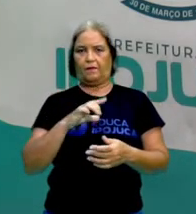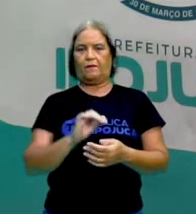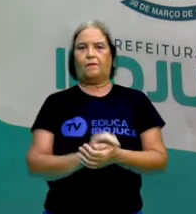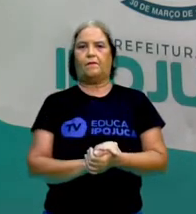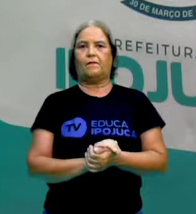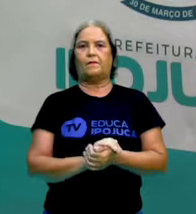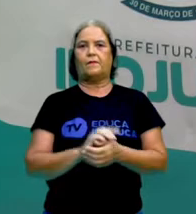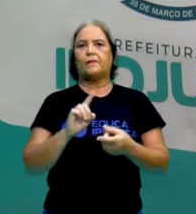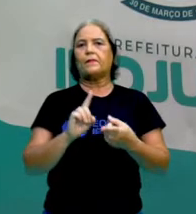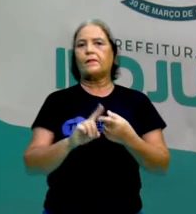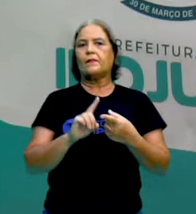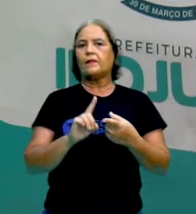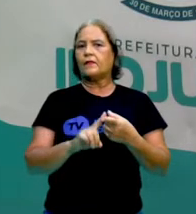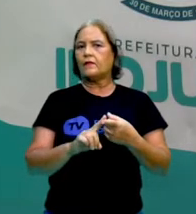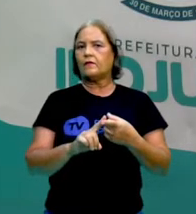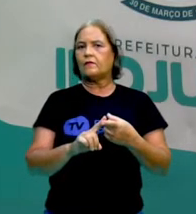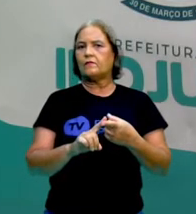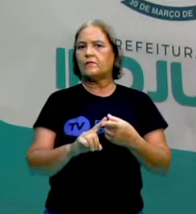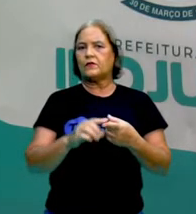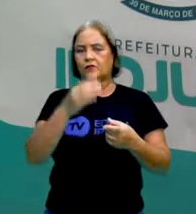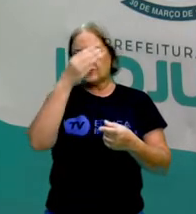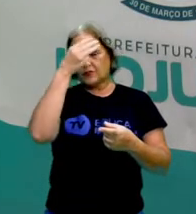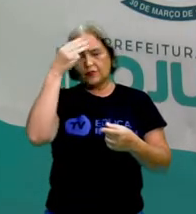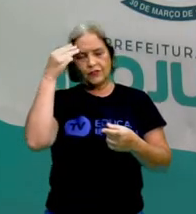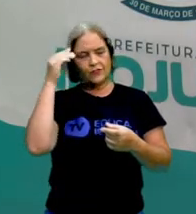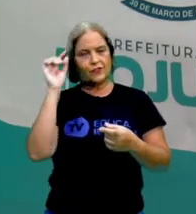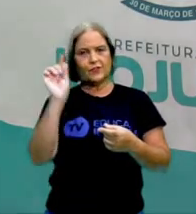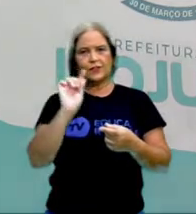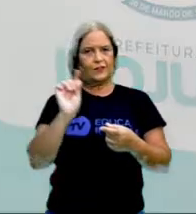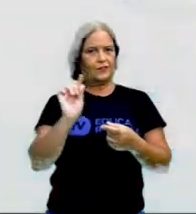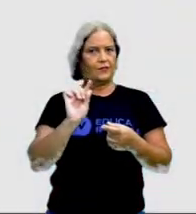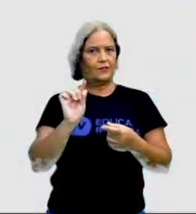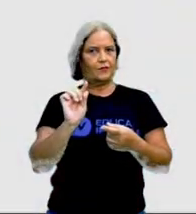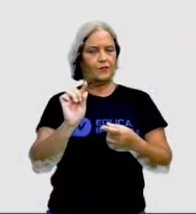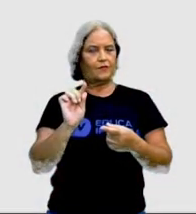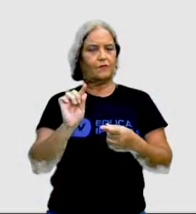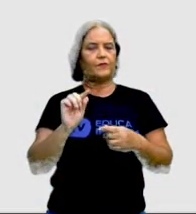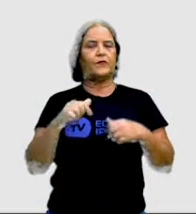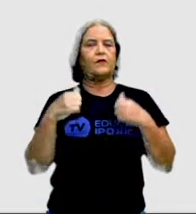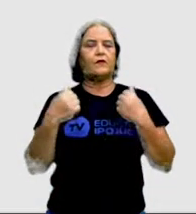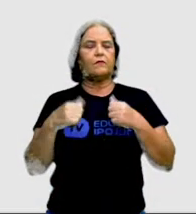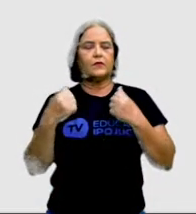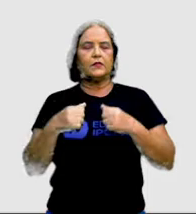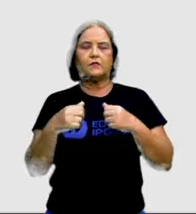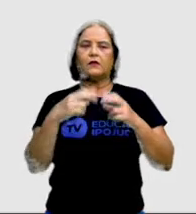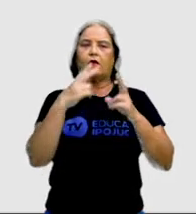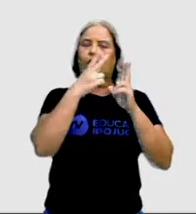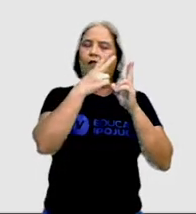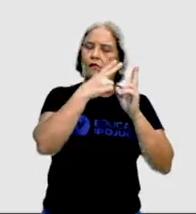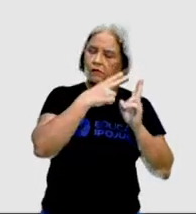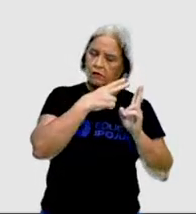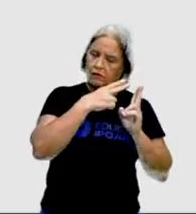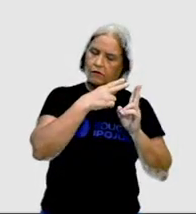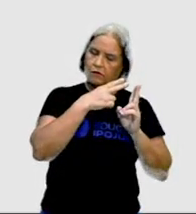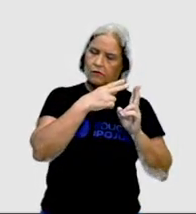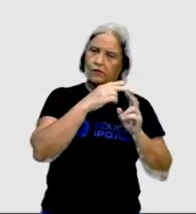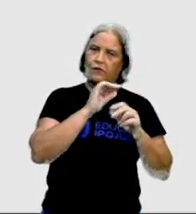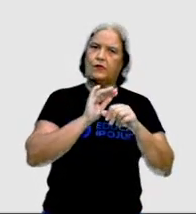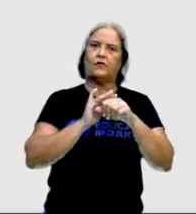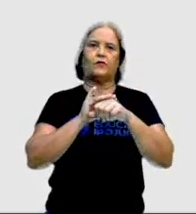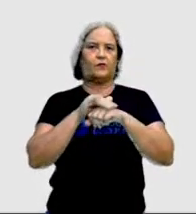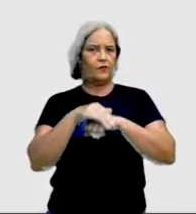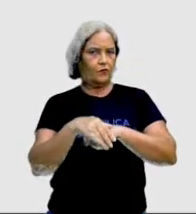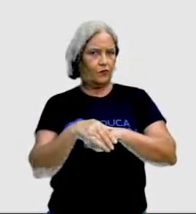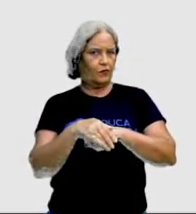E também, crianças, não esqueçam, tá? Que dormir, uma boa noite de sono, né?